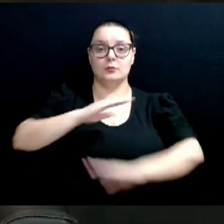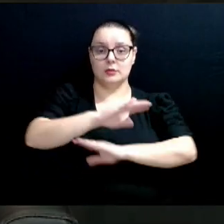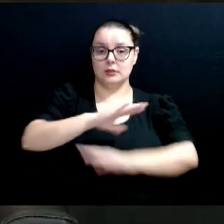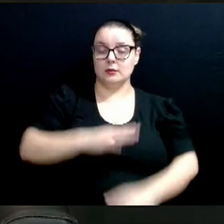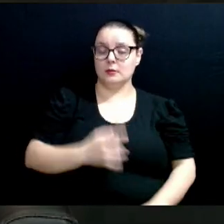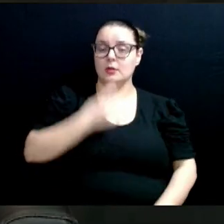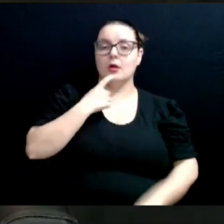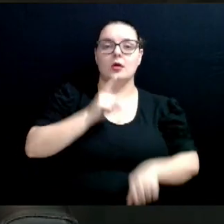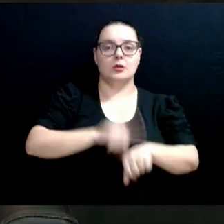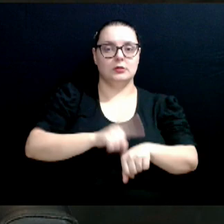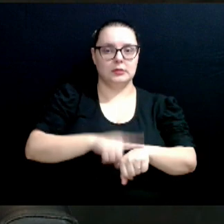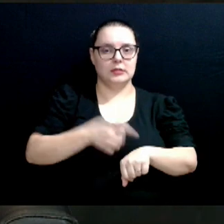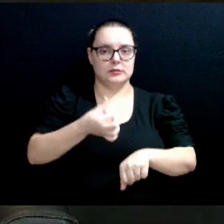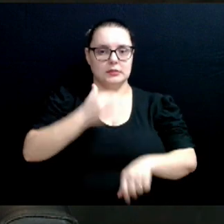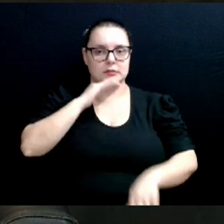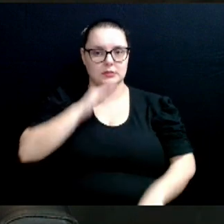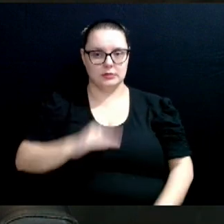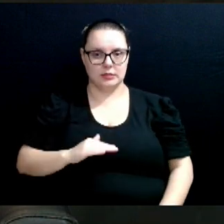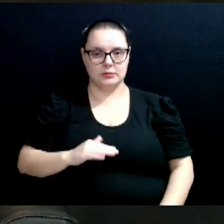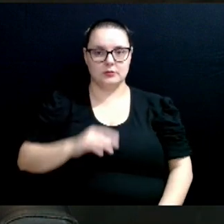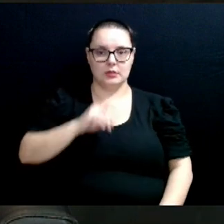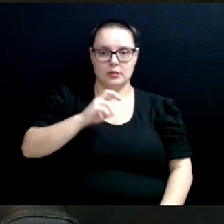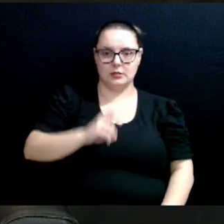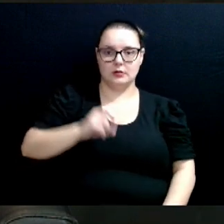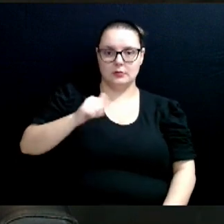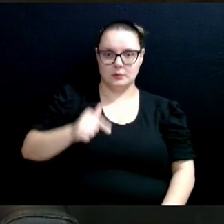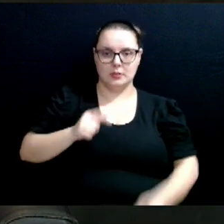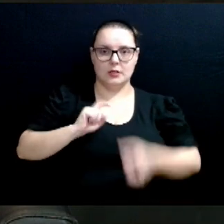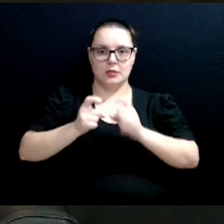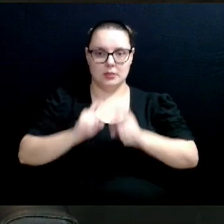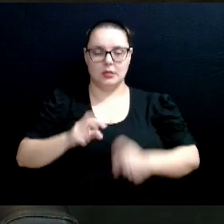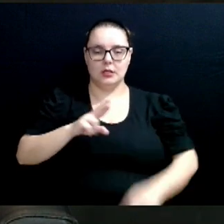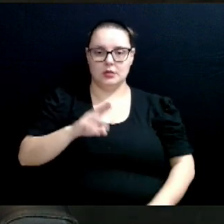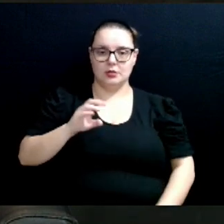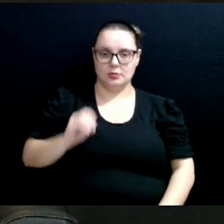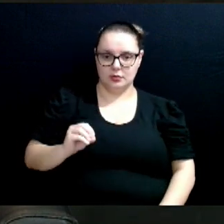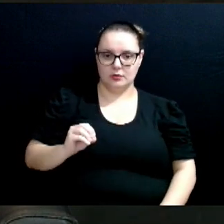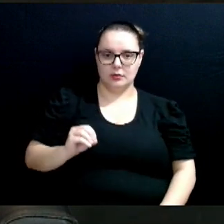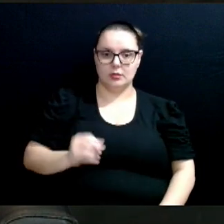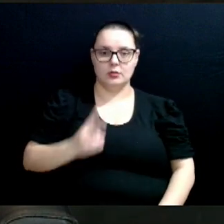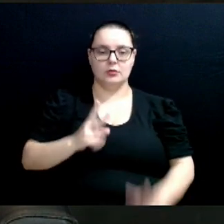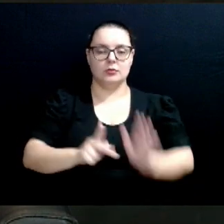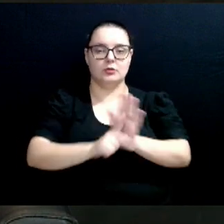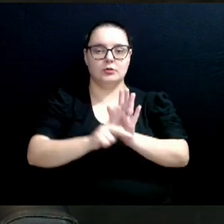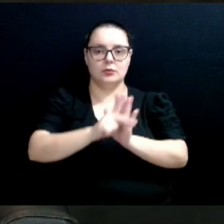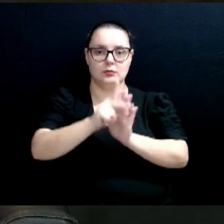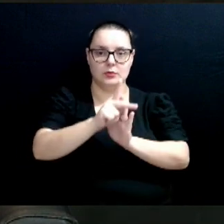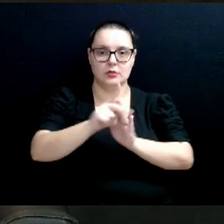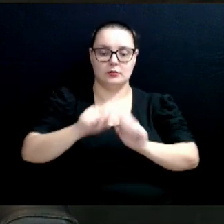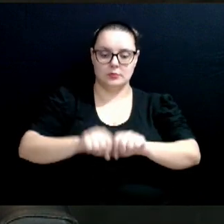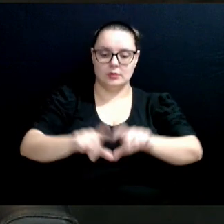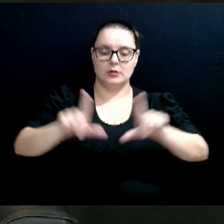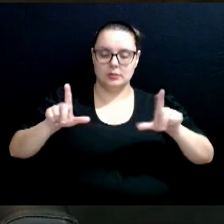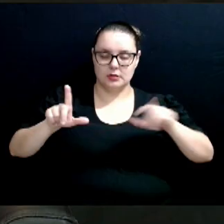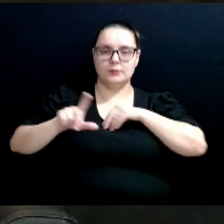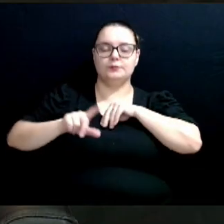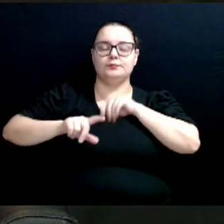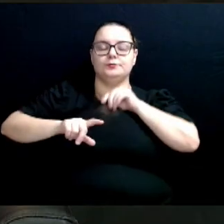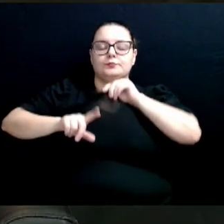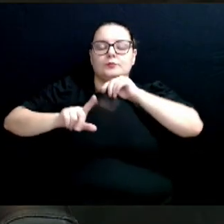6 da tarde, é a 57ª reunião ordinária. 2 projetos estão em destaque, o que altera a